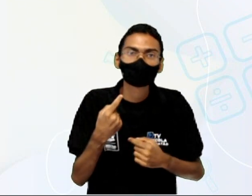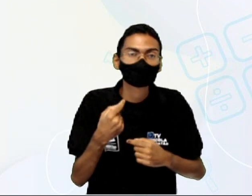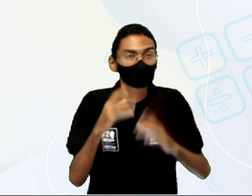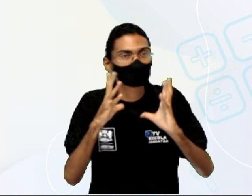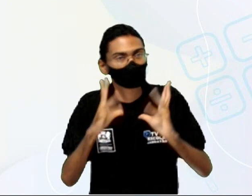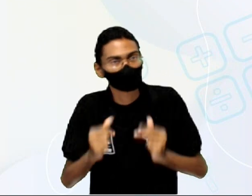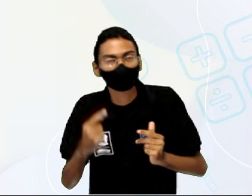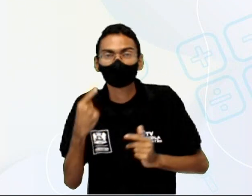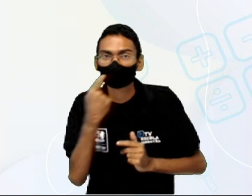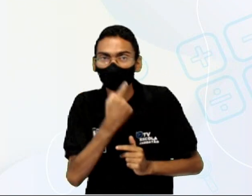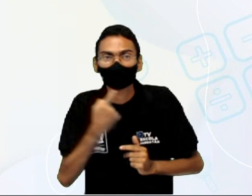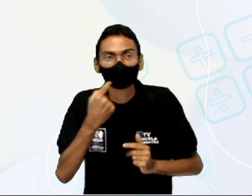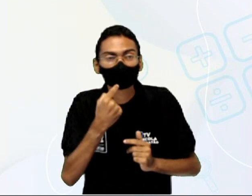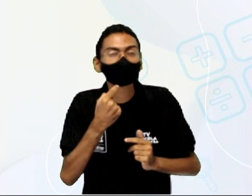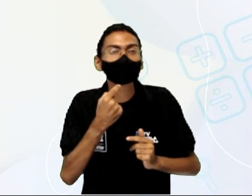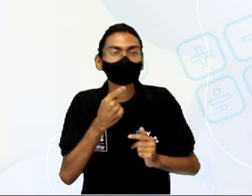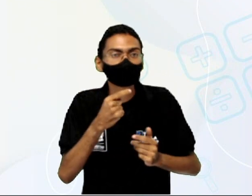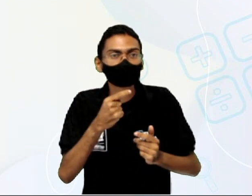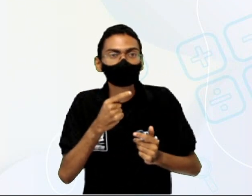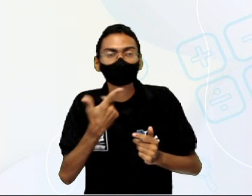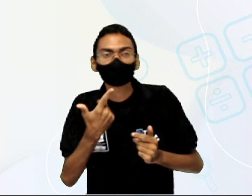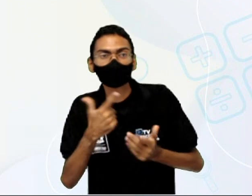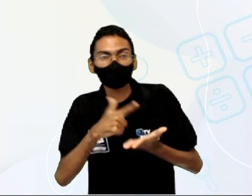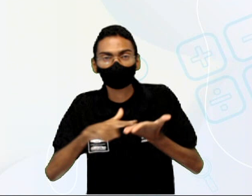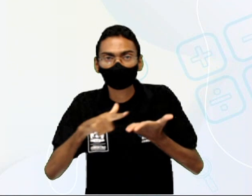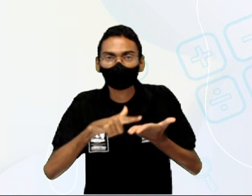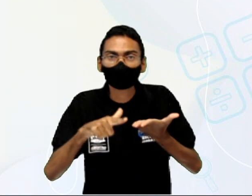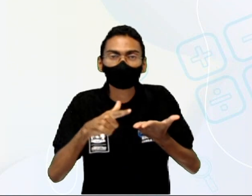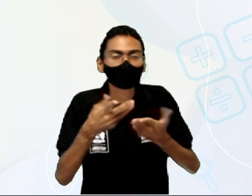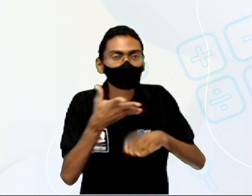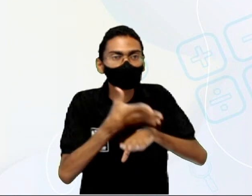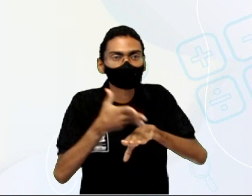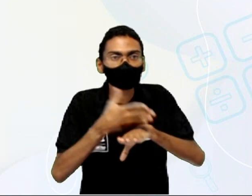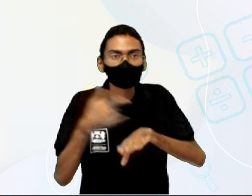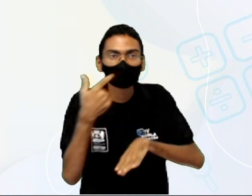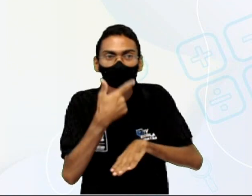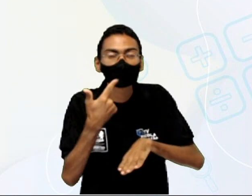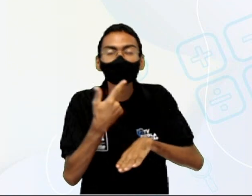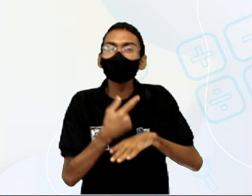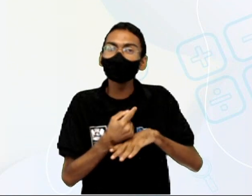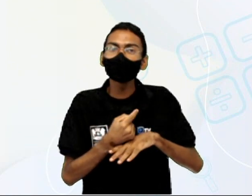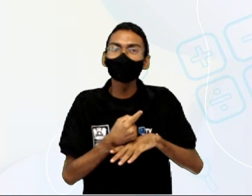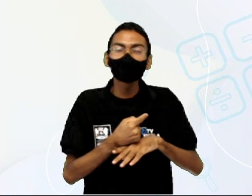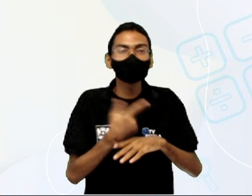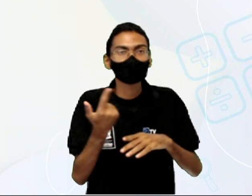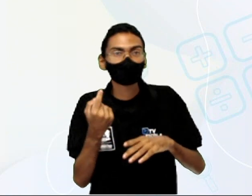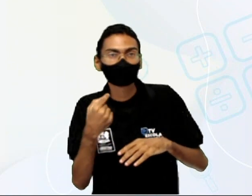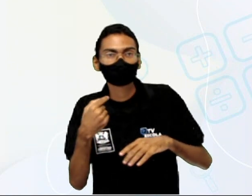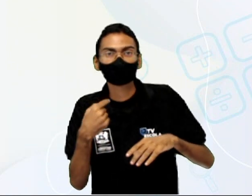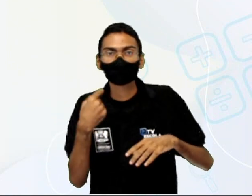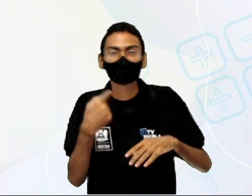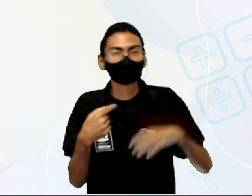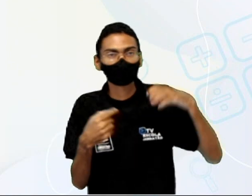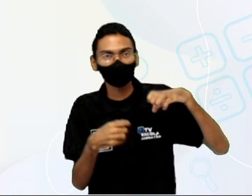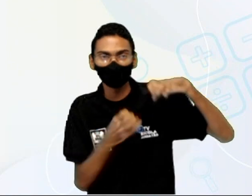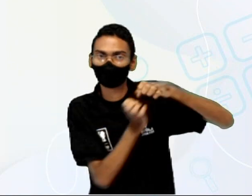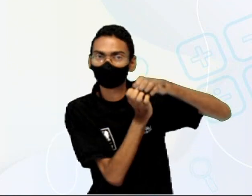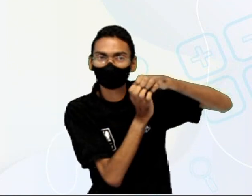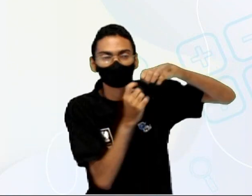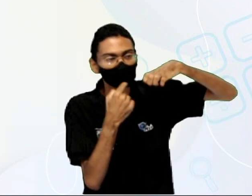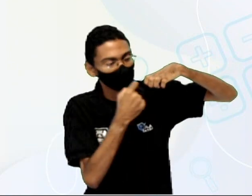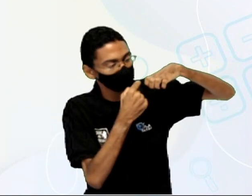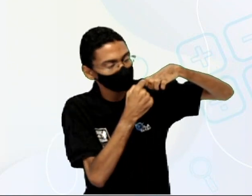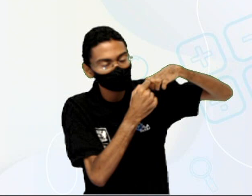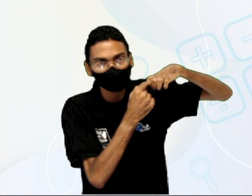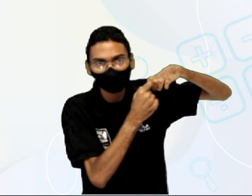ajuda na prevenção das rachaduras que podem aparecer com o tempo. Essas rachaduras, se não forem tratadas,